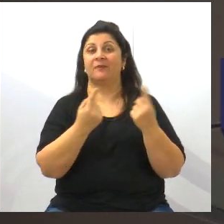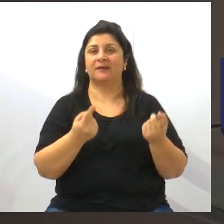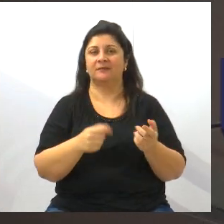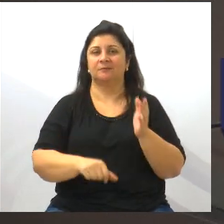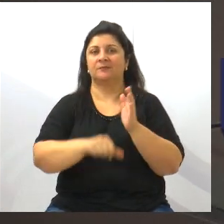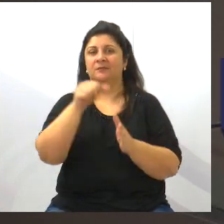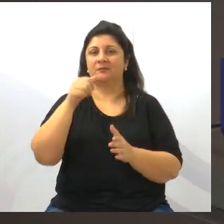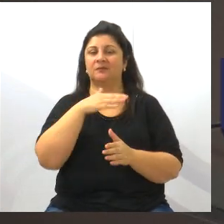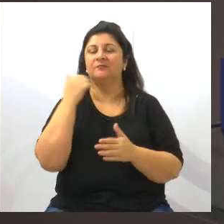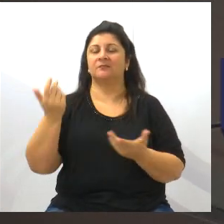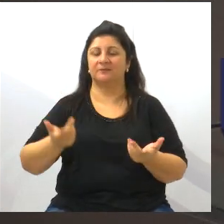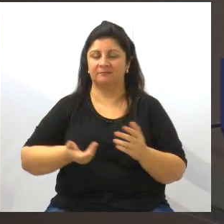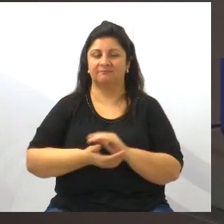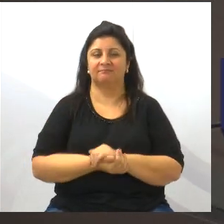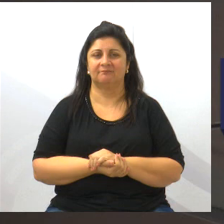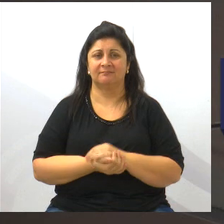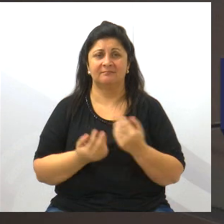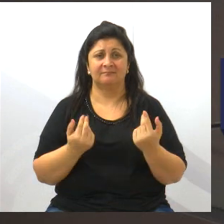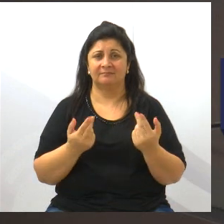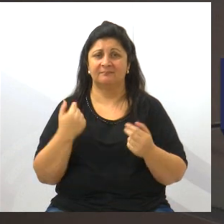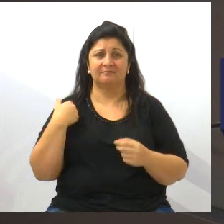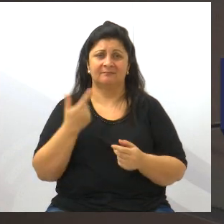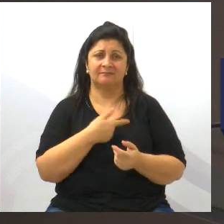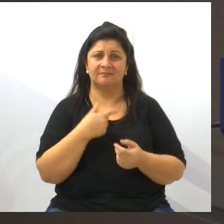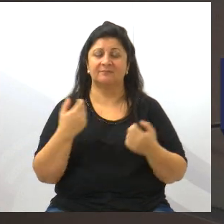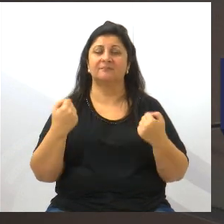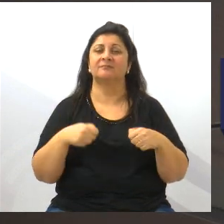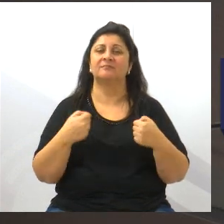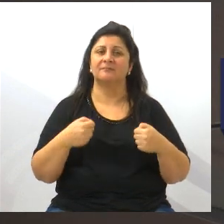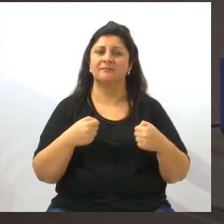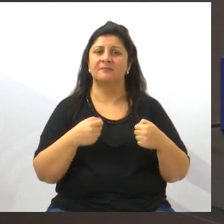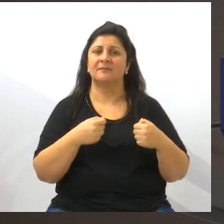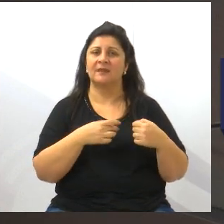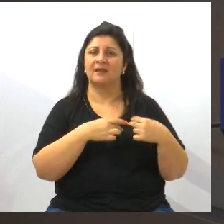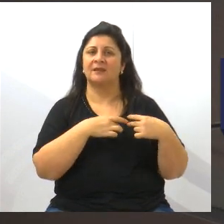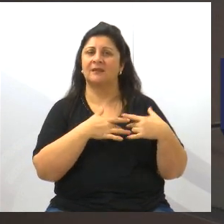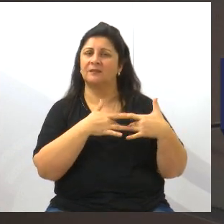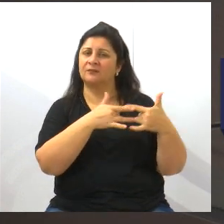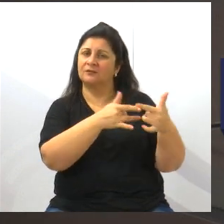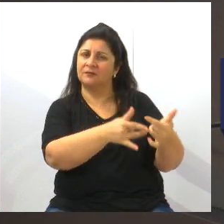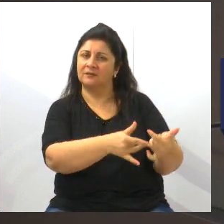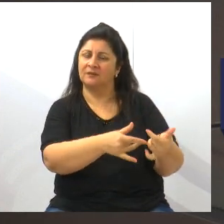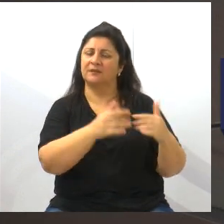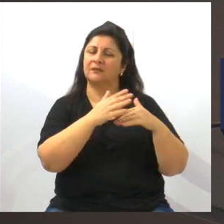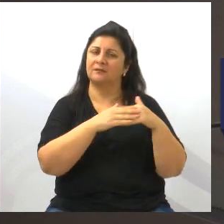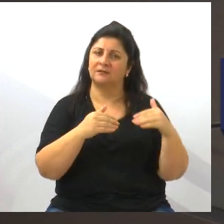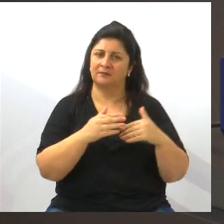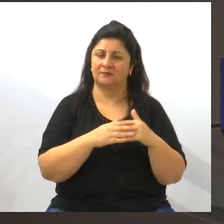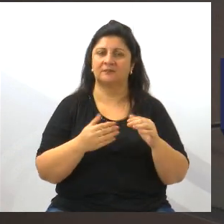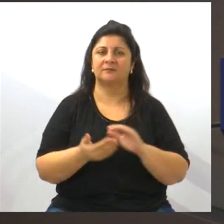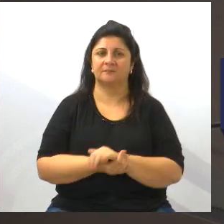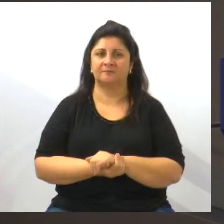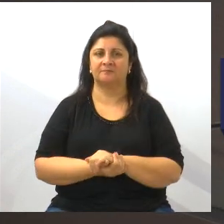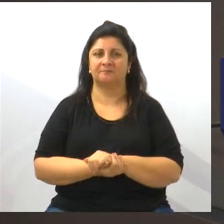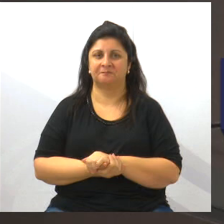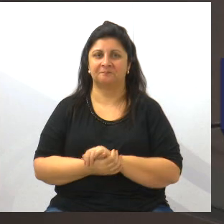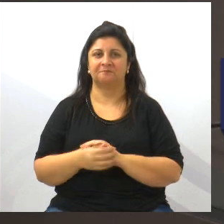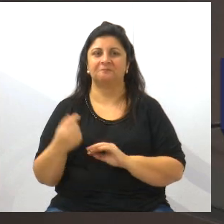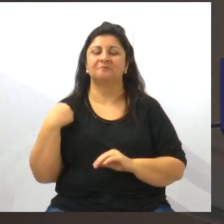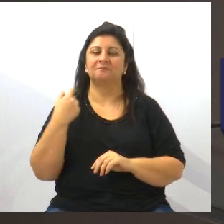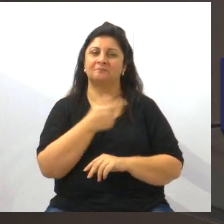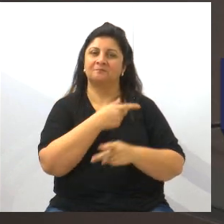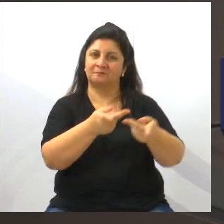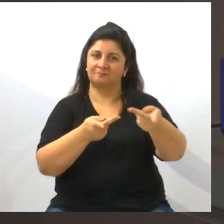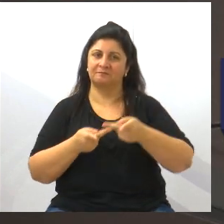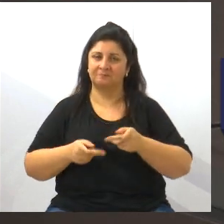né? E com a gente também não é diferente. Eu acho que a solidariedade, o carinho, o afeto humano é muito importante, né? Então a gente convida mesmo